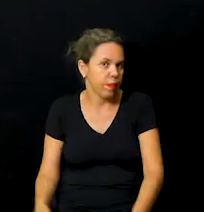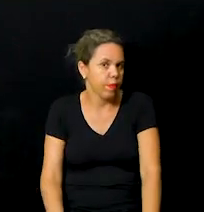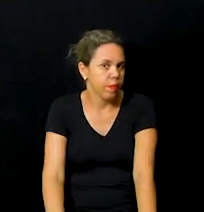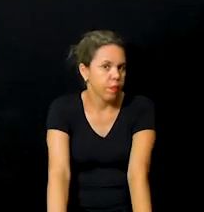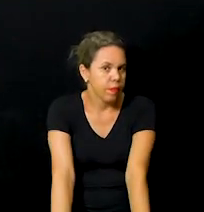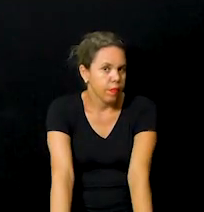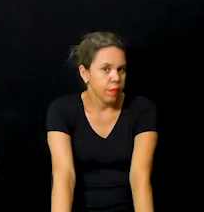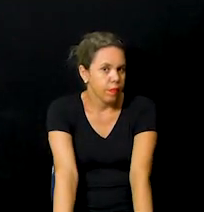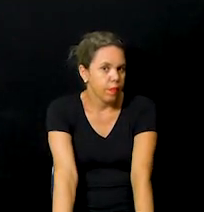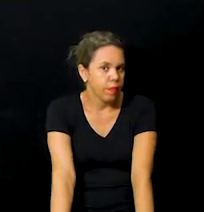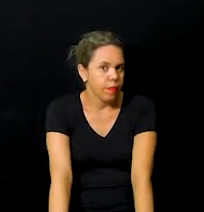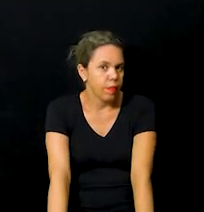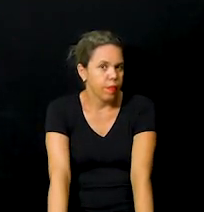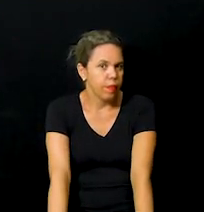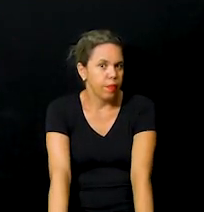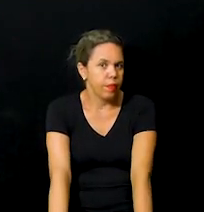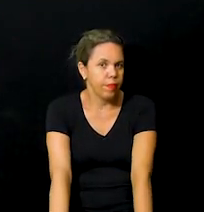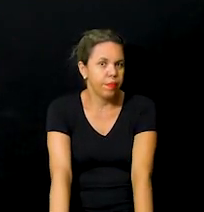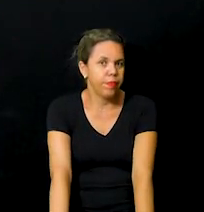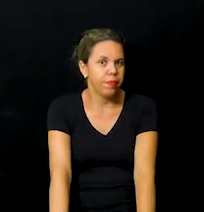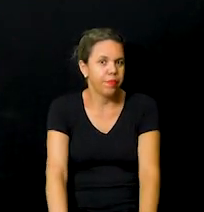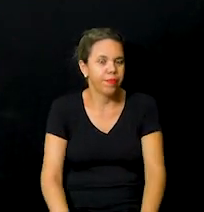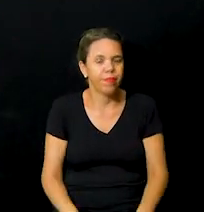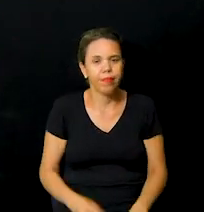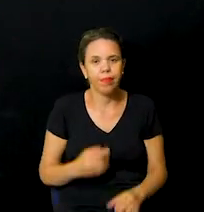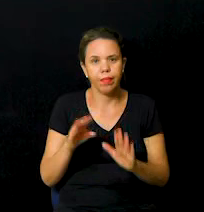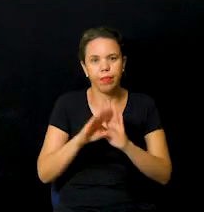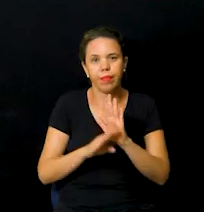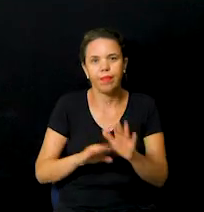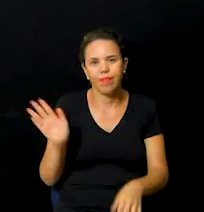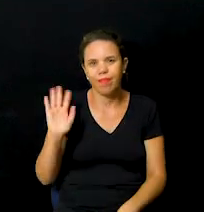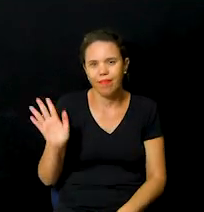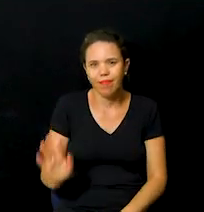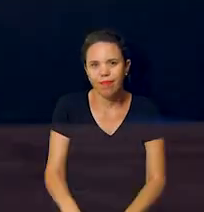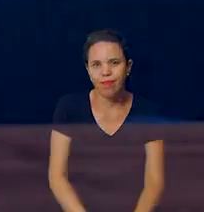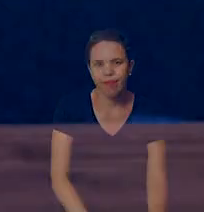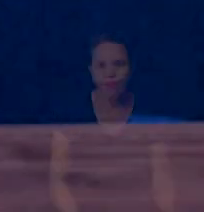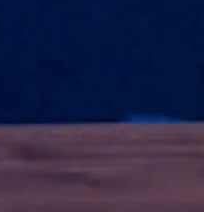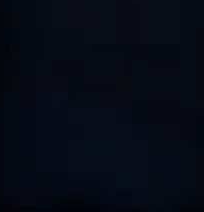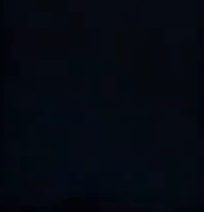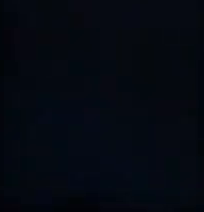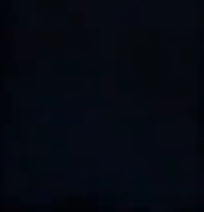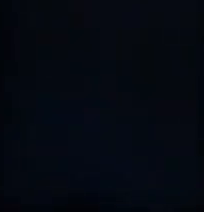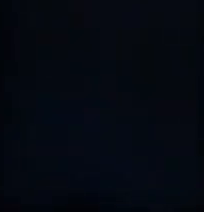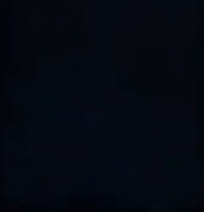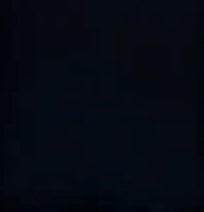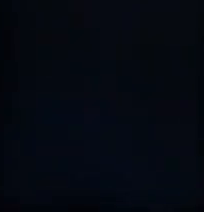sociais, os endereços aparecem aí no seu vídeo e até um próximo programa.